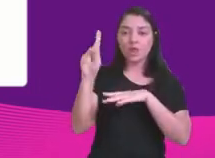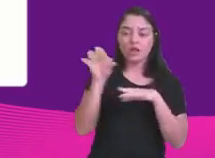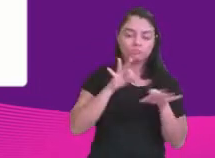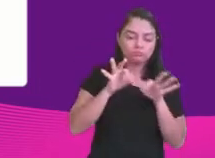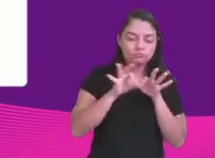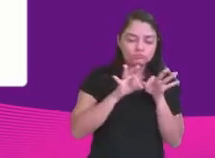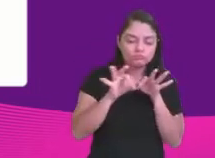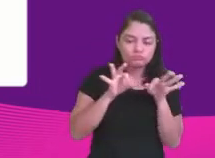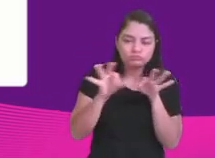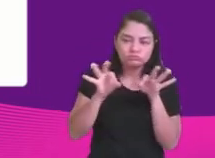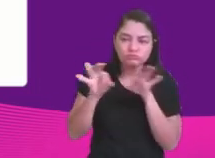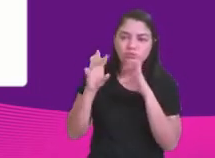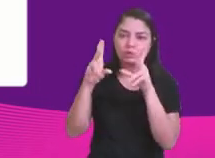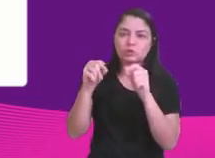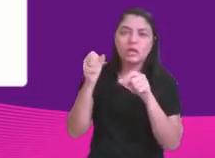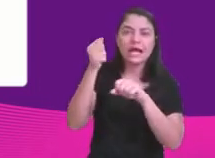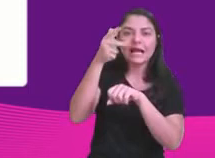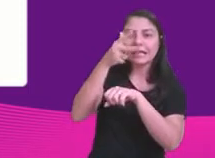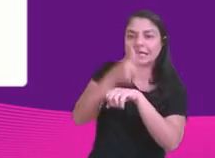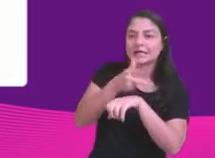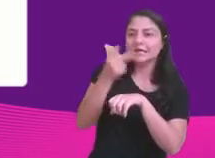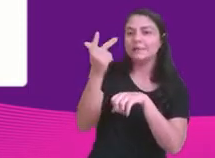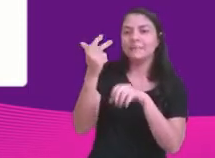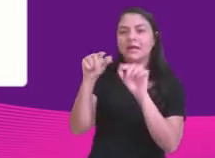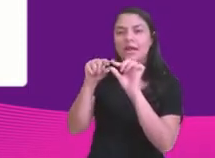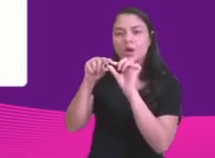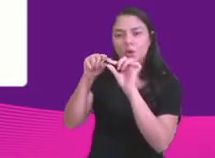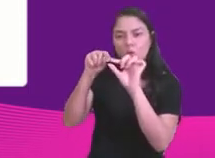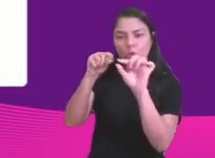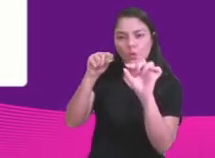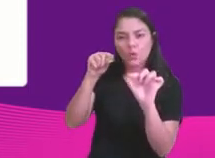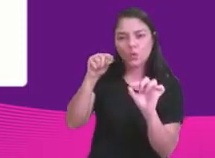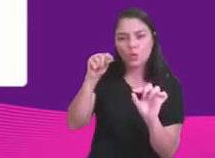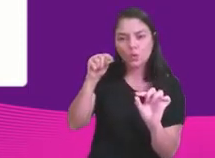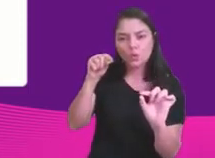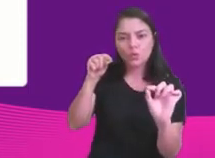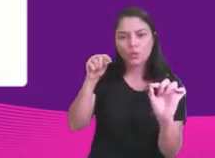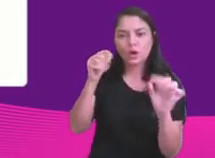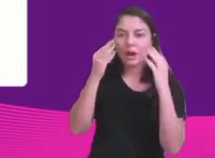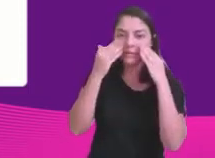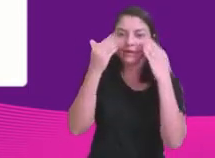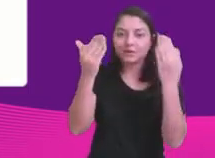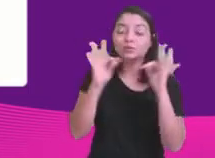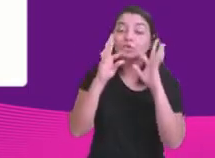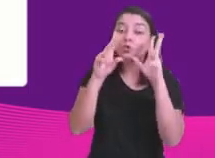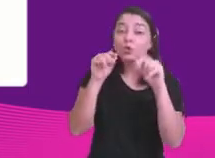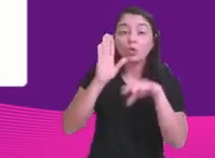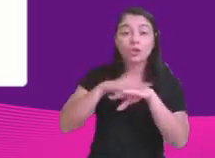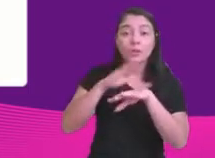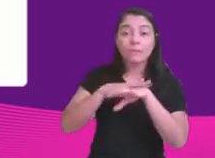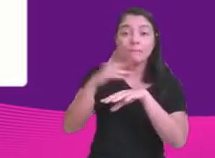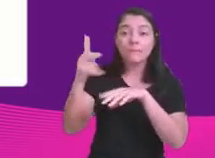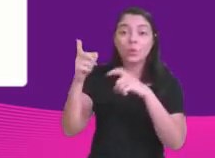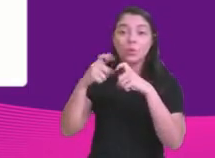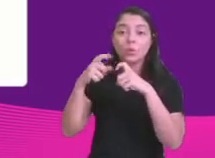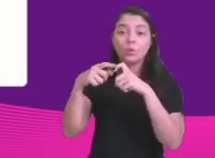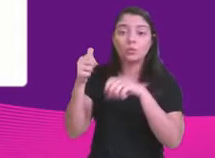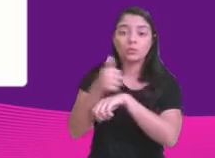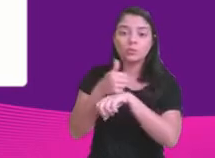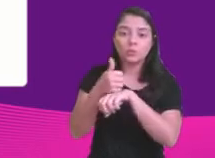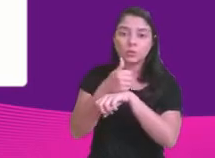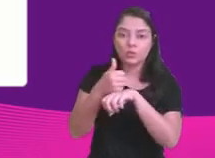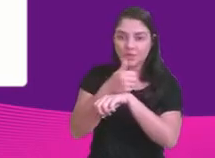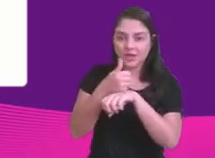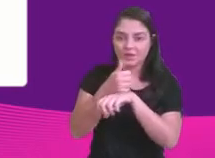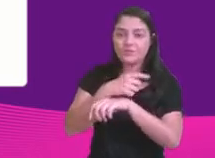ele controla a câmera, ele controla a apresentação. Nós temos 4 braços, na